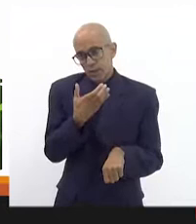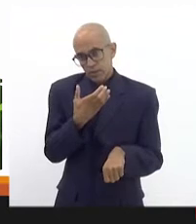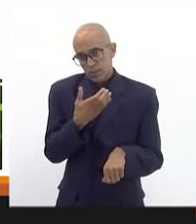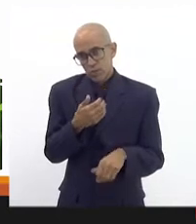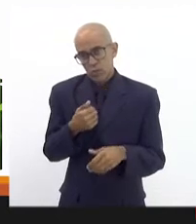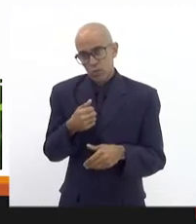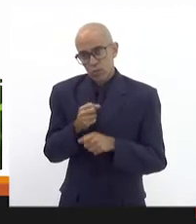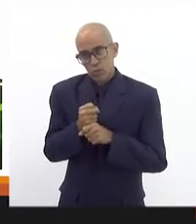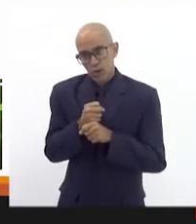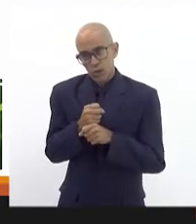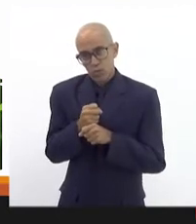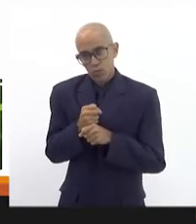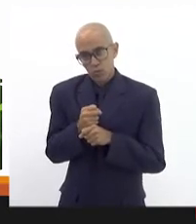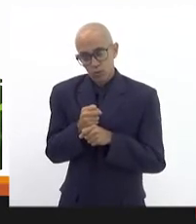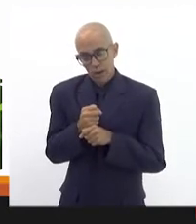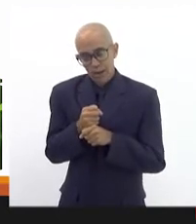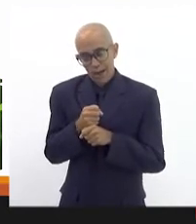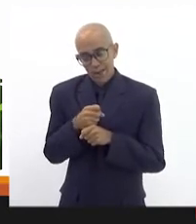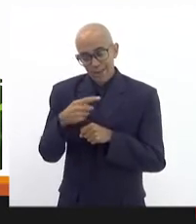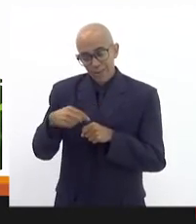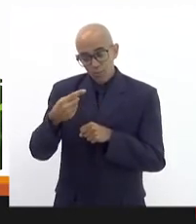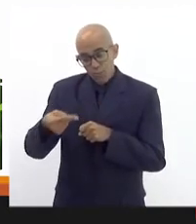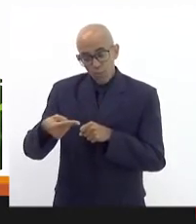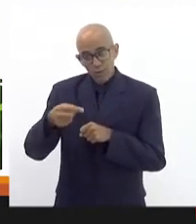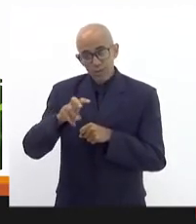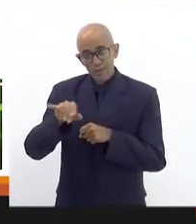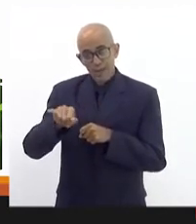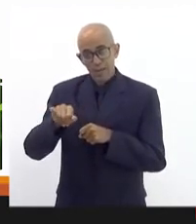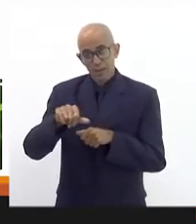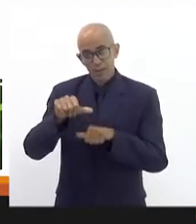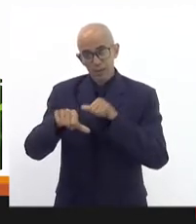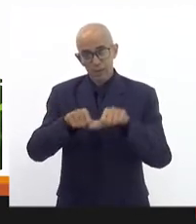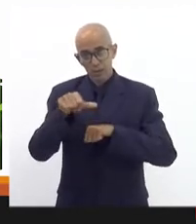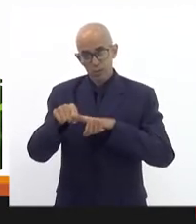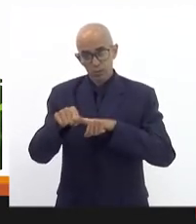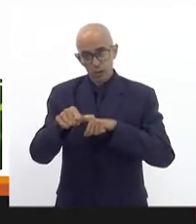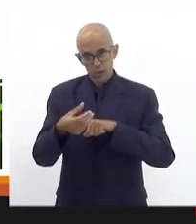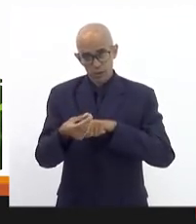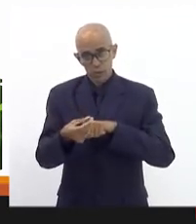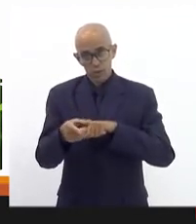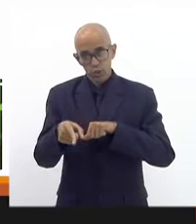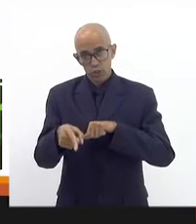né, pode transformar isso, poderá transformar esses recursos